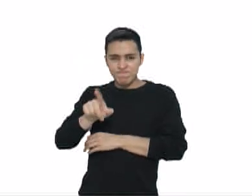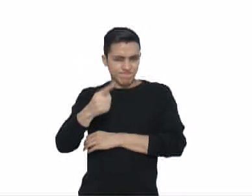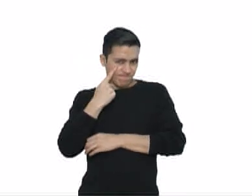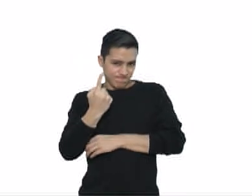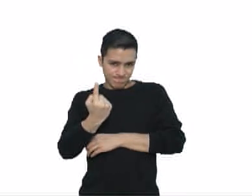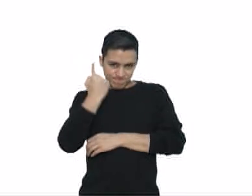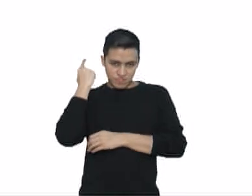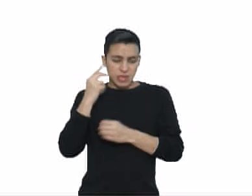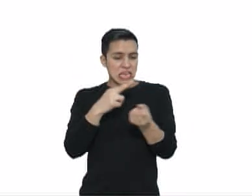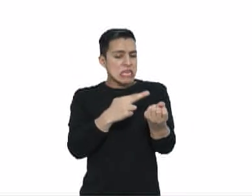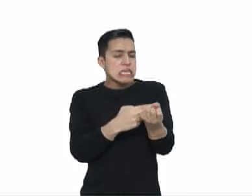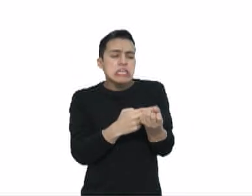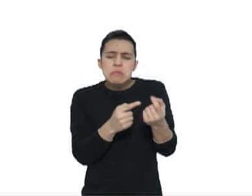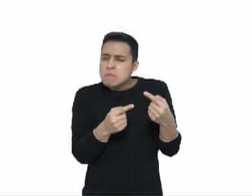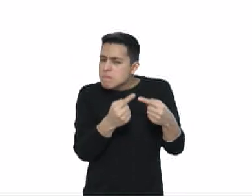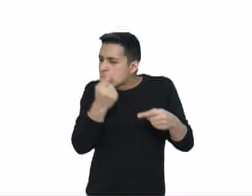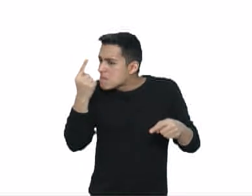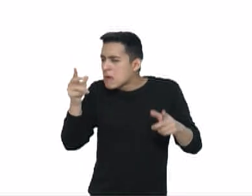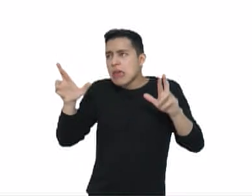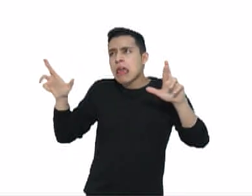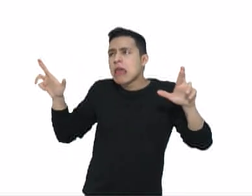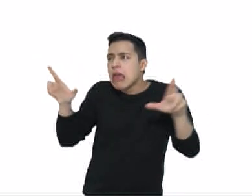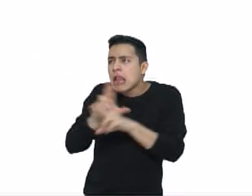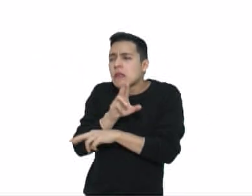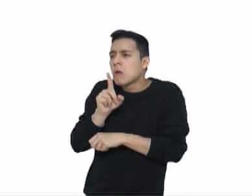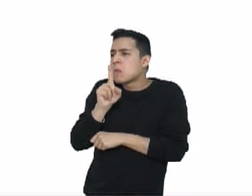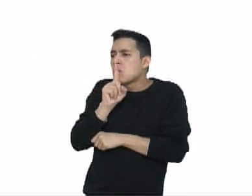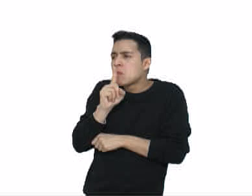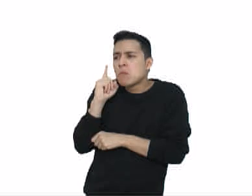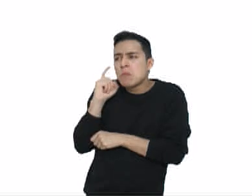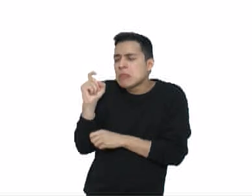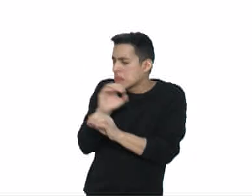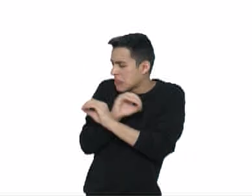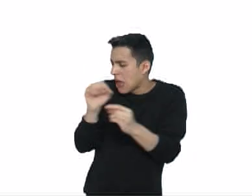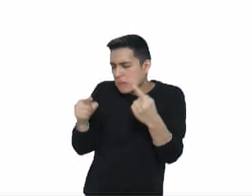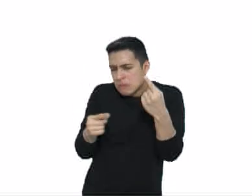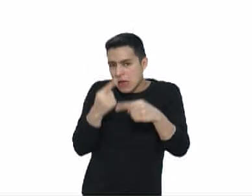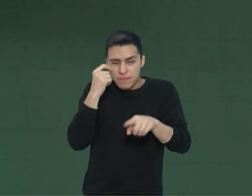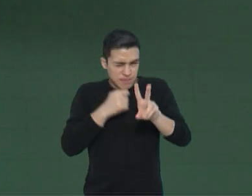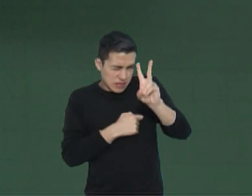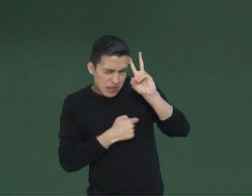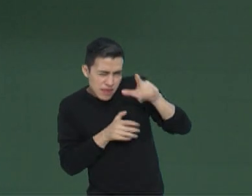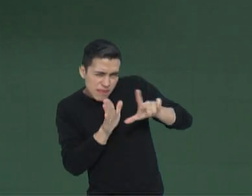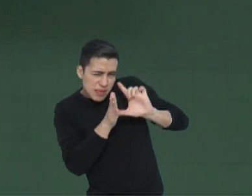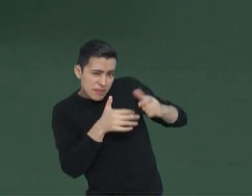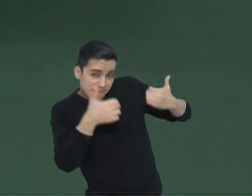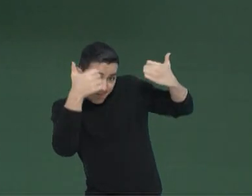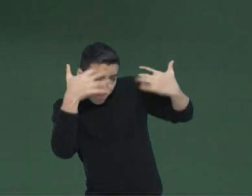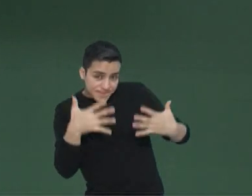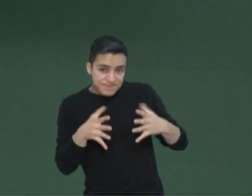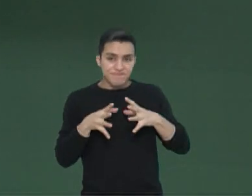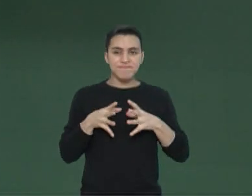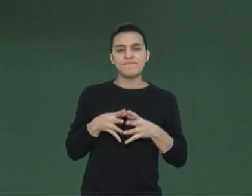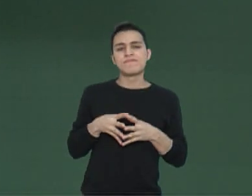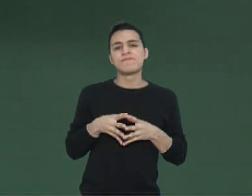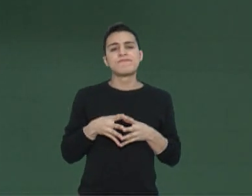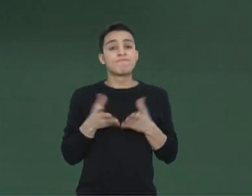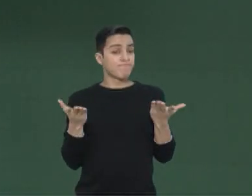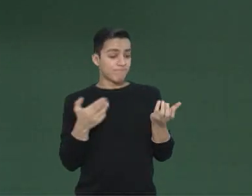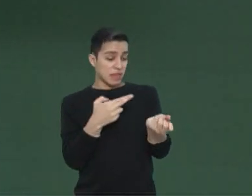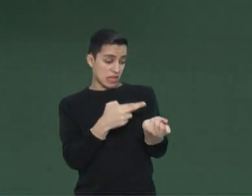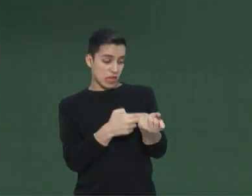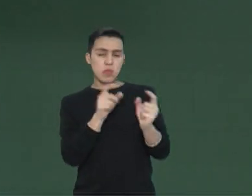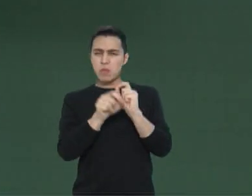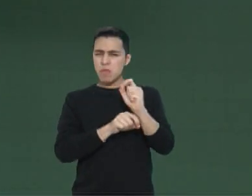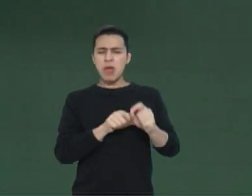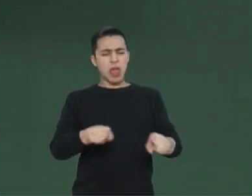tem nenhuma relação com sons e silêncios, será? Lembrem-se do que eu acabei de explicar. O ritmo